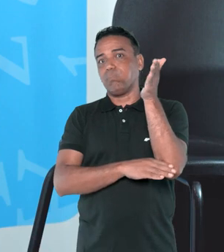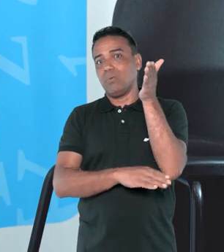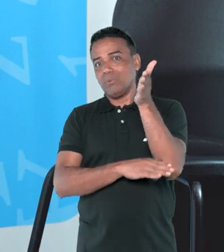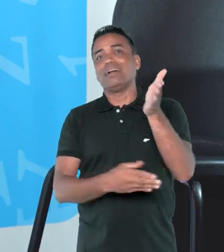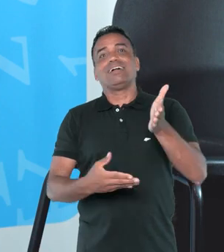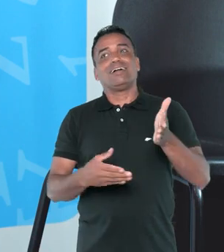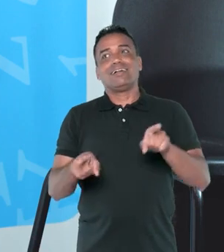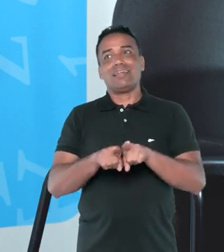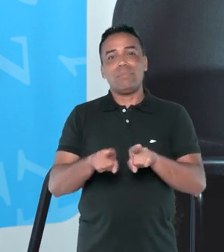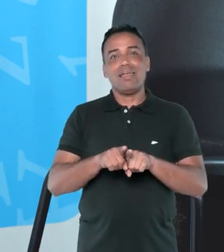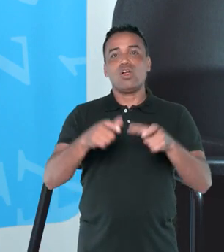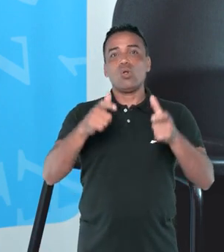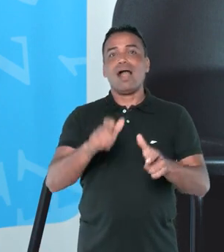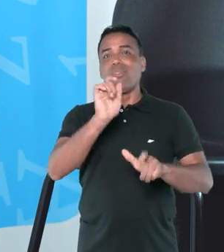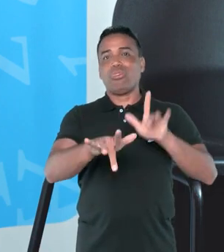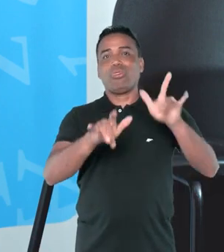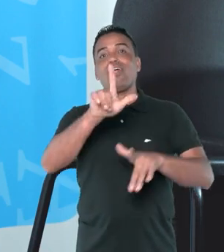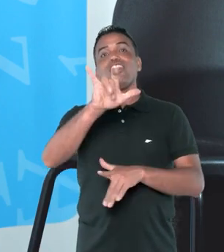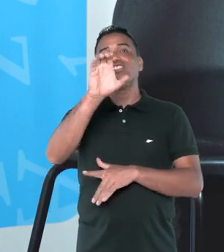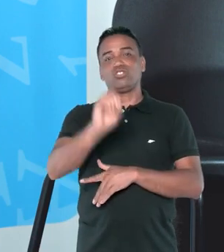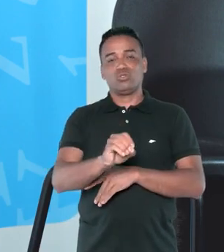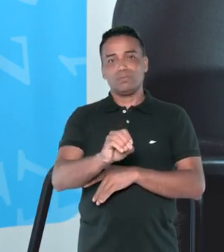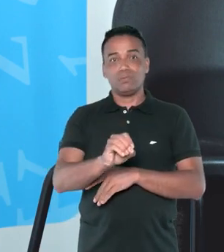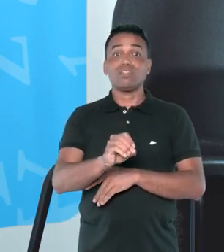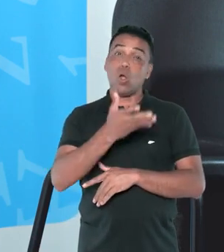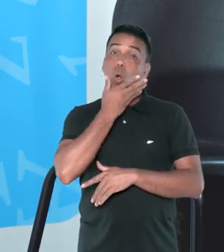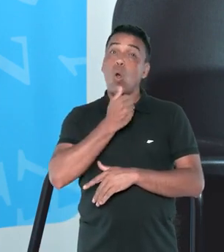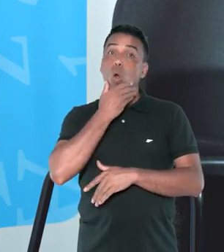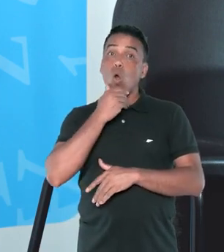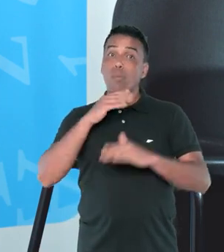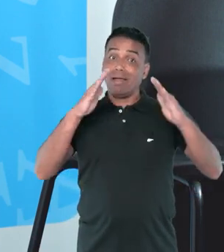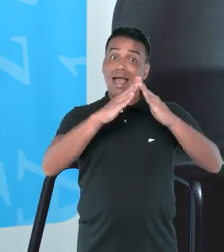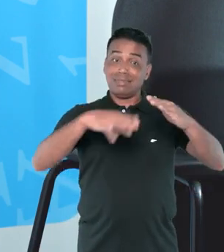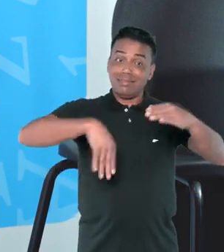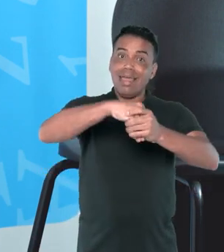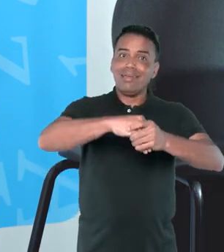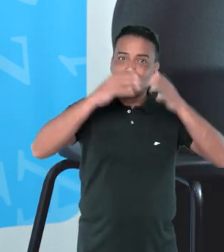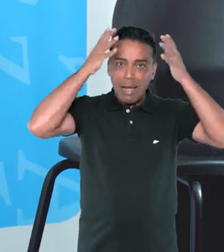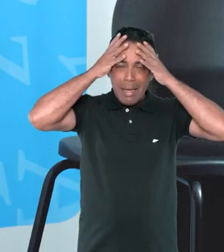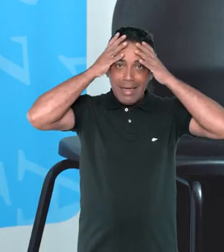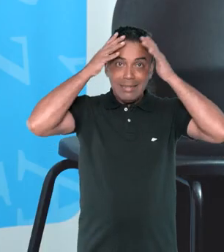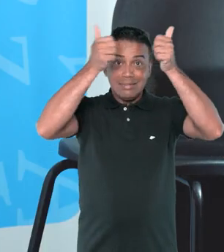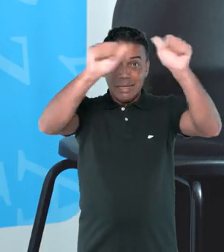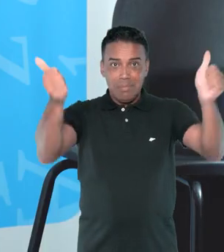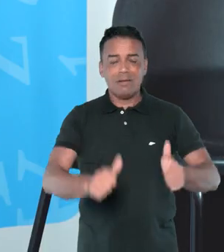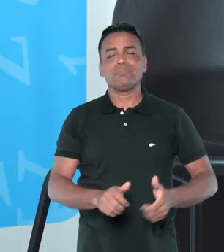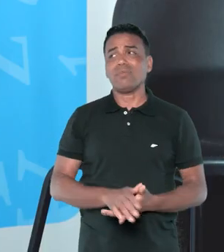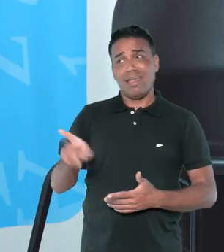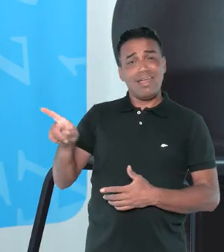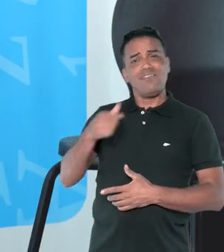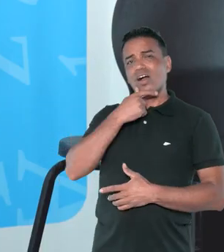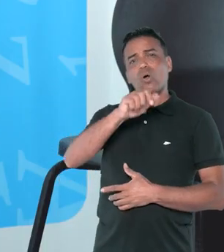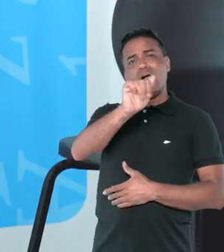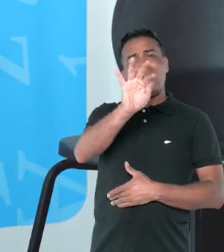de bicho. E um homem morou um tempo nessa cabeça lá. E aí, essa história que o Afonso tá